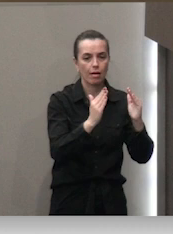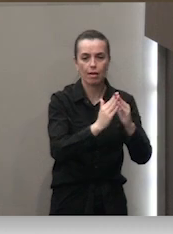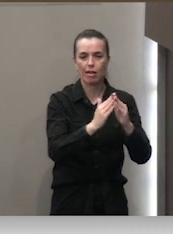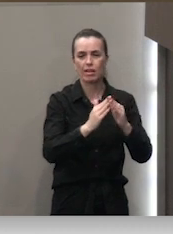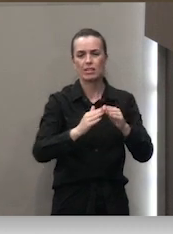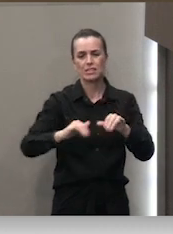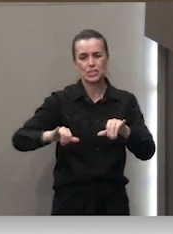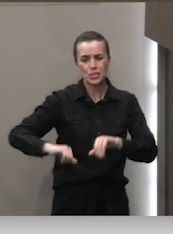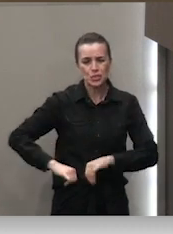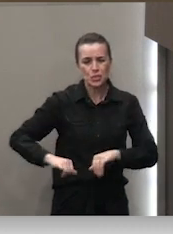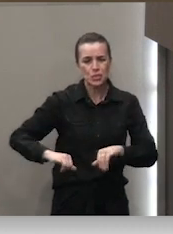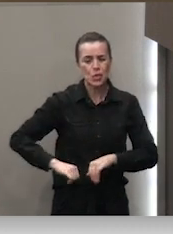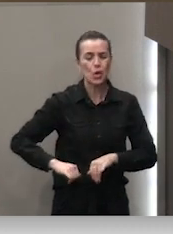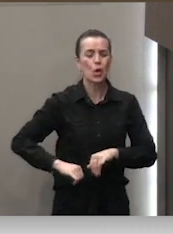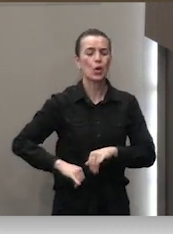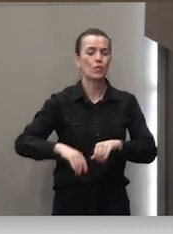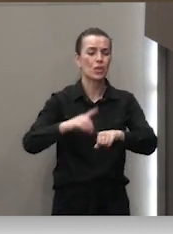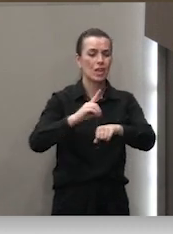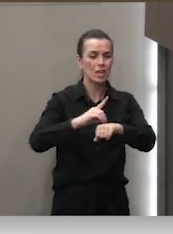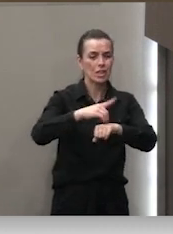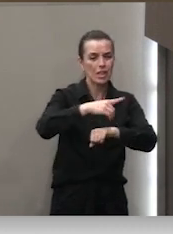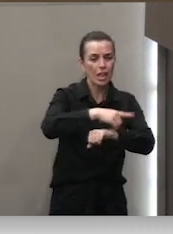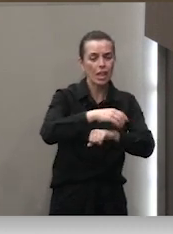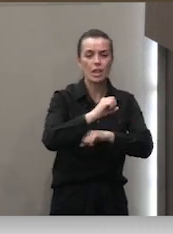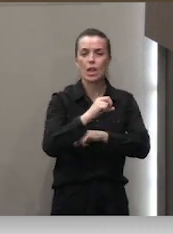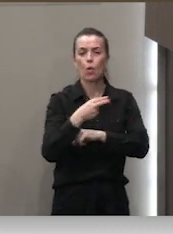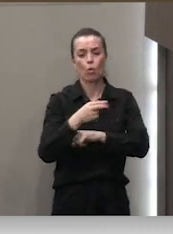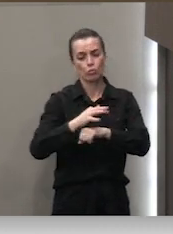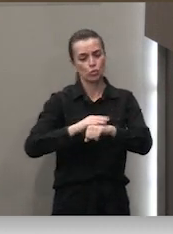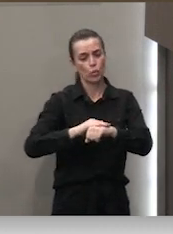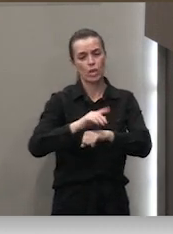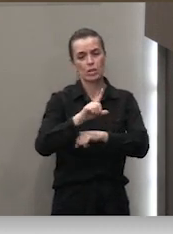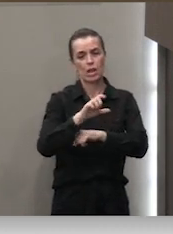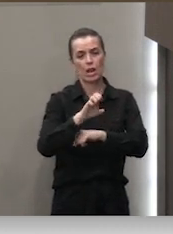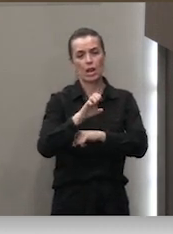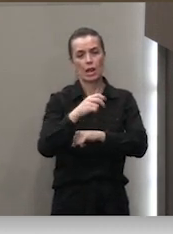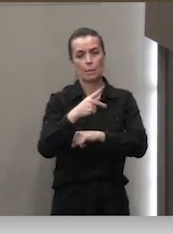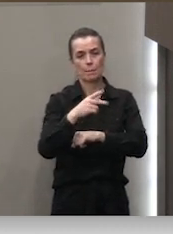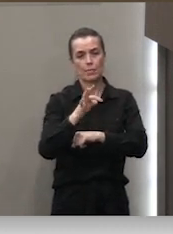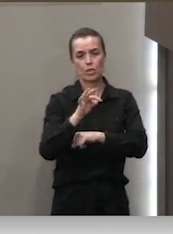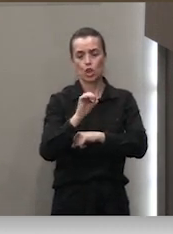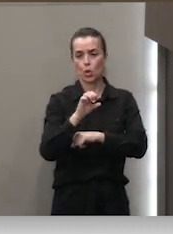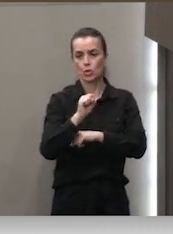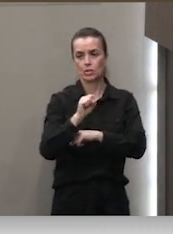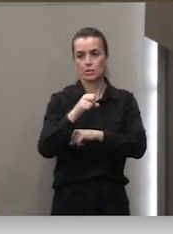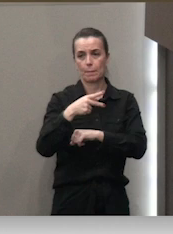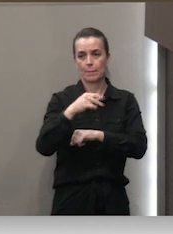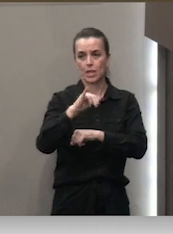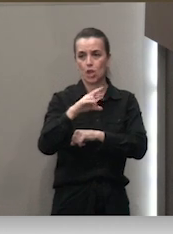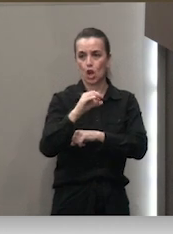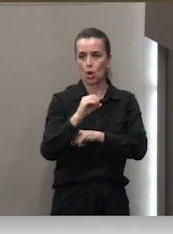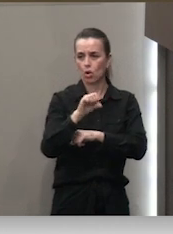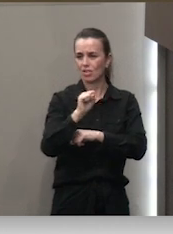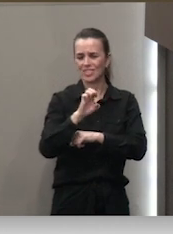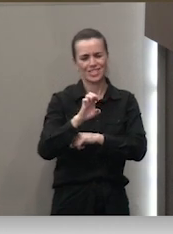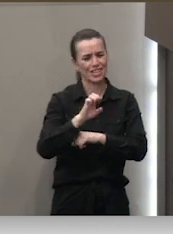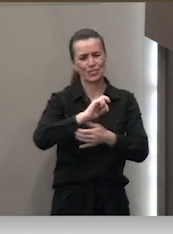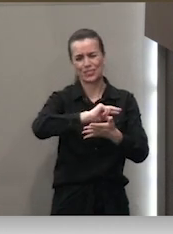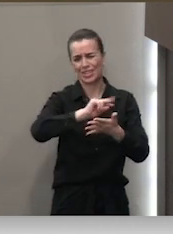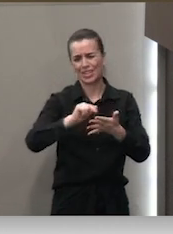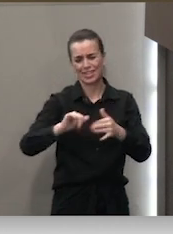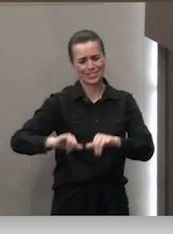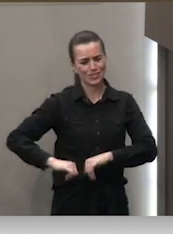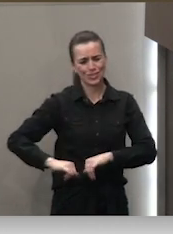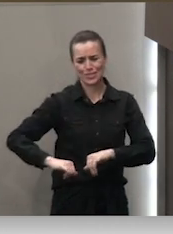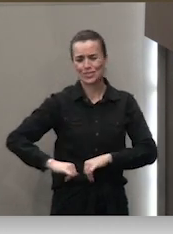dengue, leptospirose. Muita situação difícil. Bairro Záquia, encaminhamentos também junto com essas